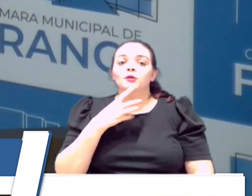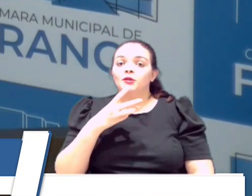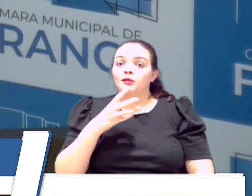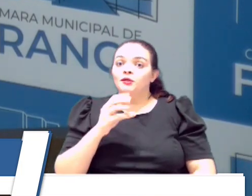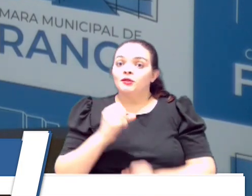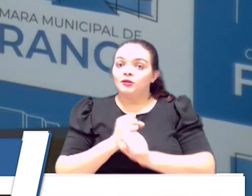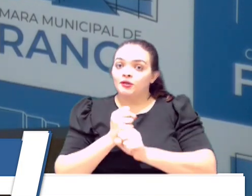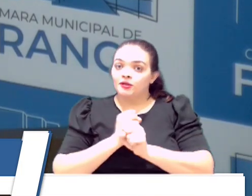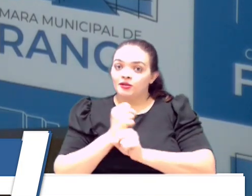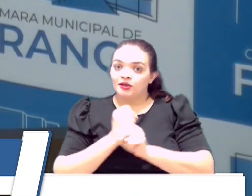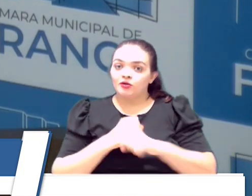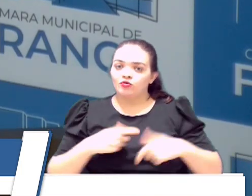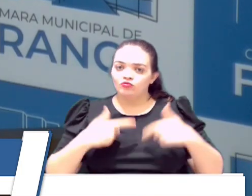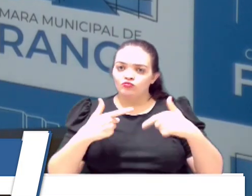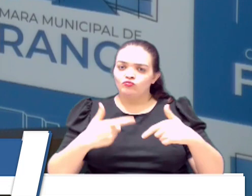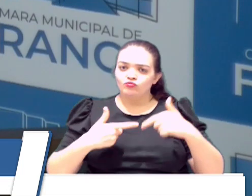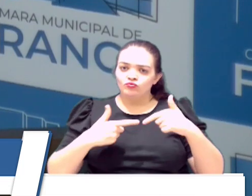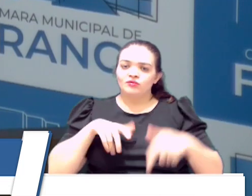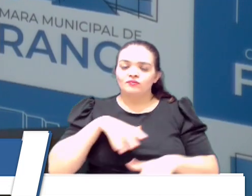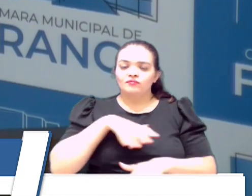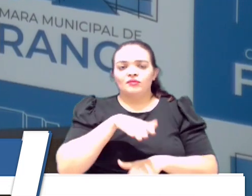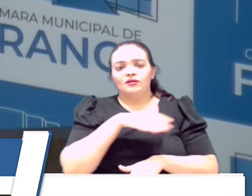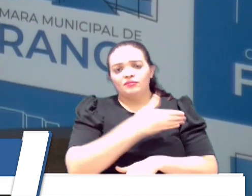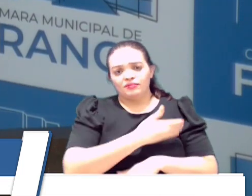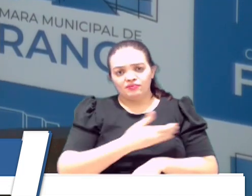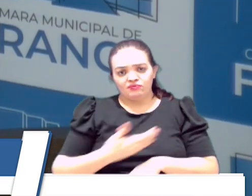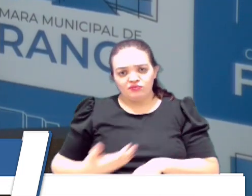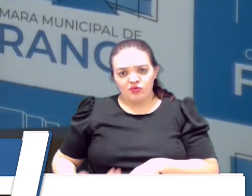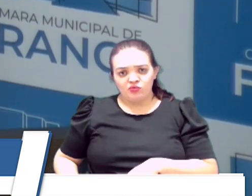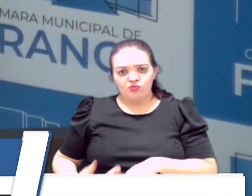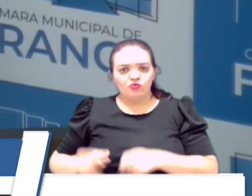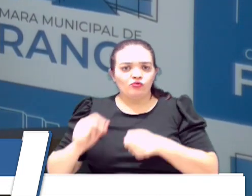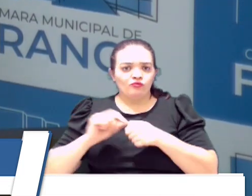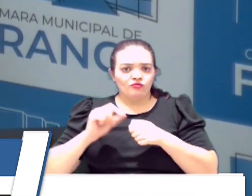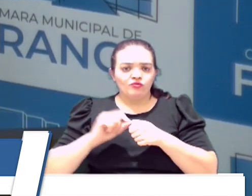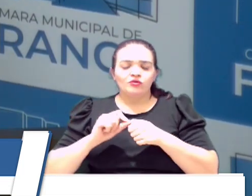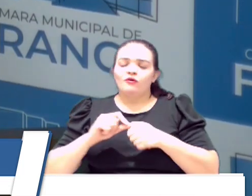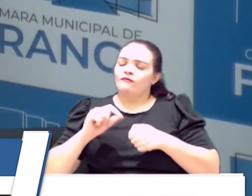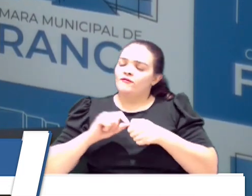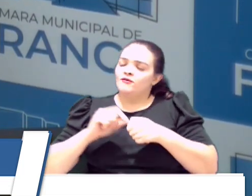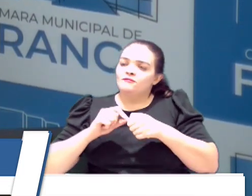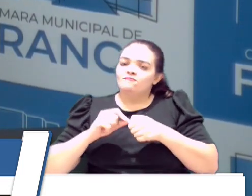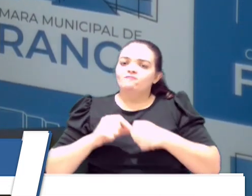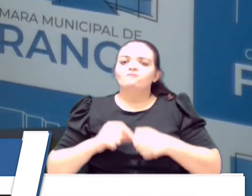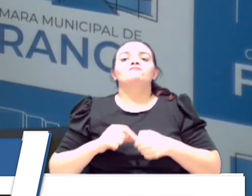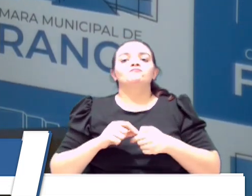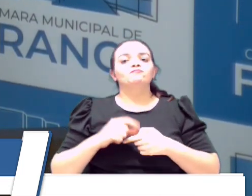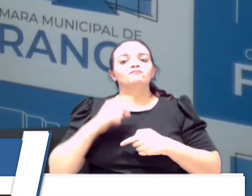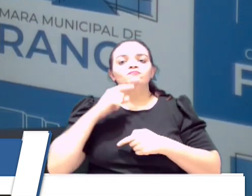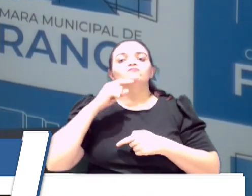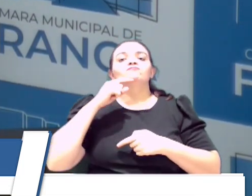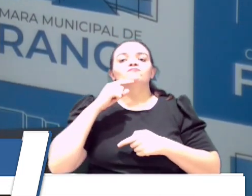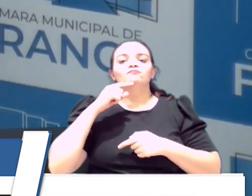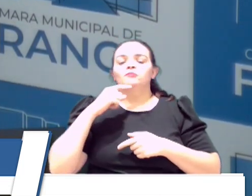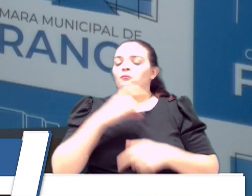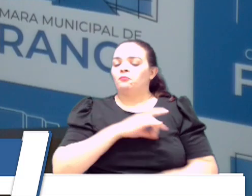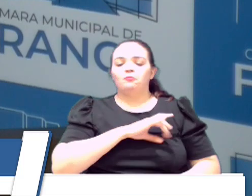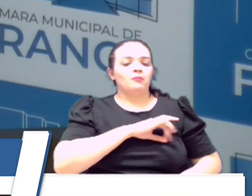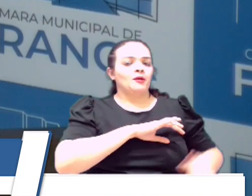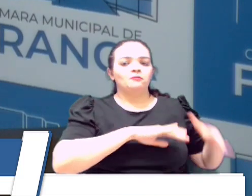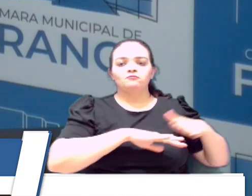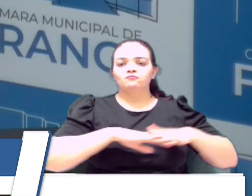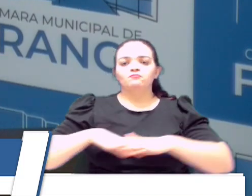militando na vida pública. Então, tudo que eu fizer, vou fazer de cabeça erguida, sem medo, sem